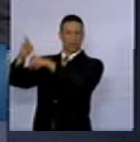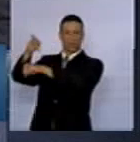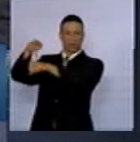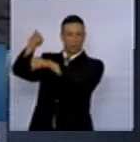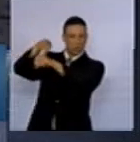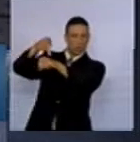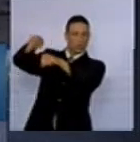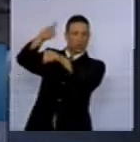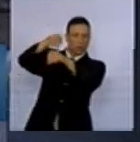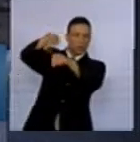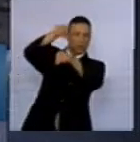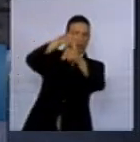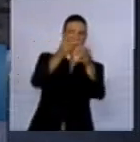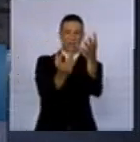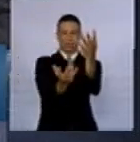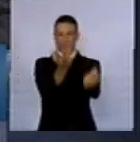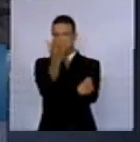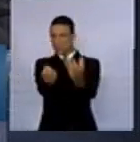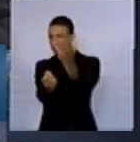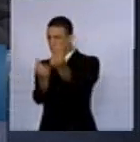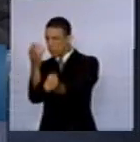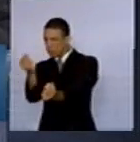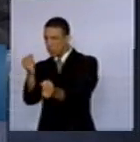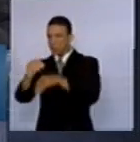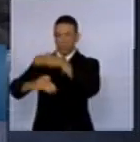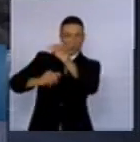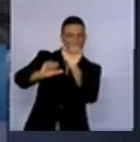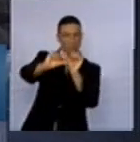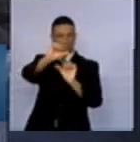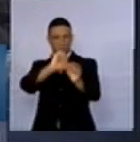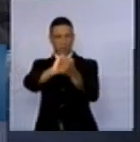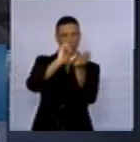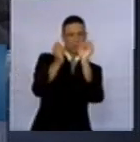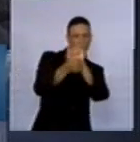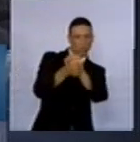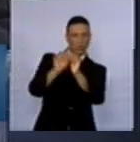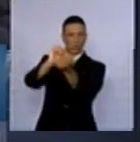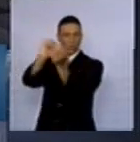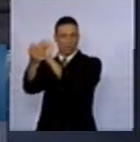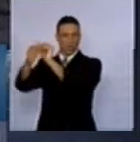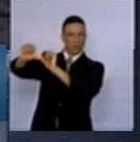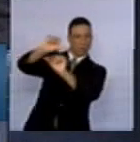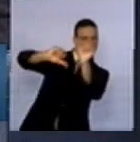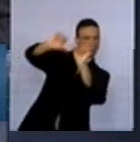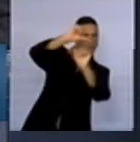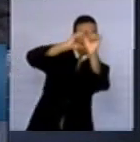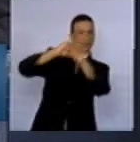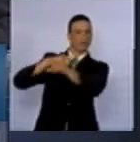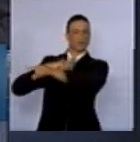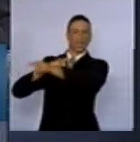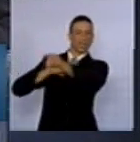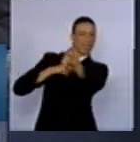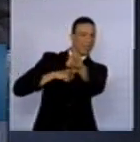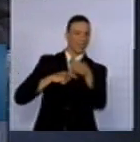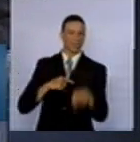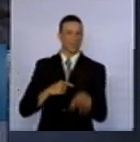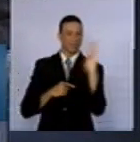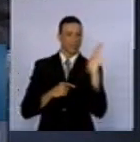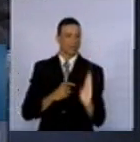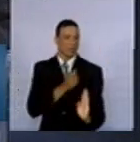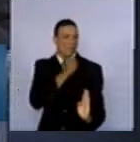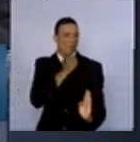países que adotaram e depois fizeram as devidas modificações entendemos nós inclusive nadinha qual